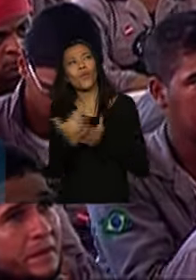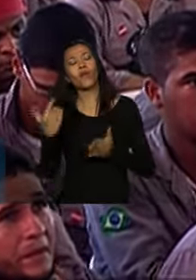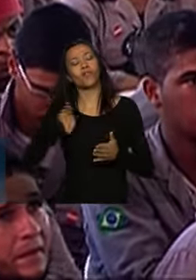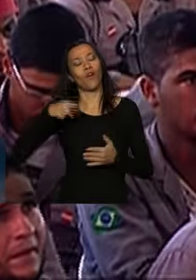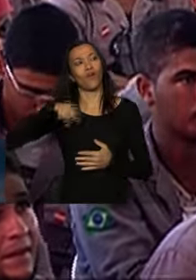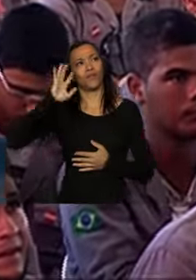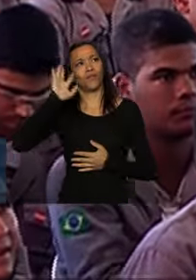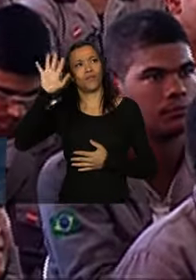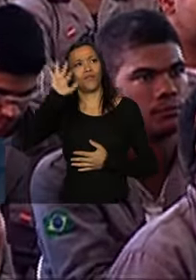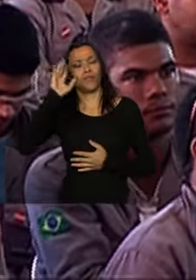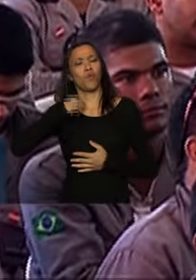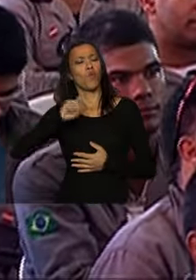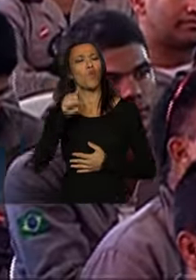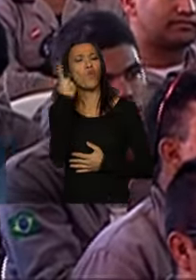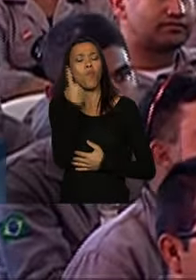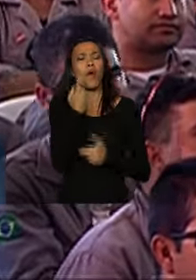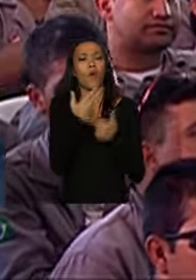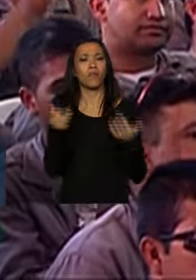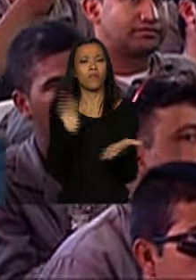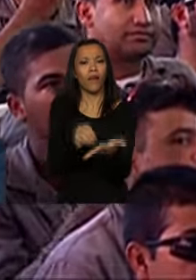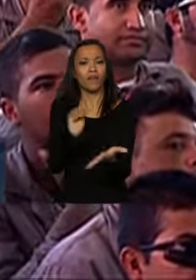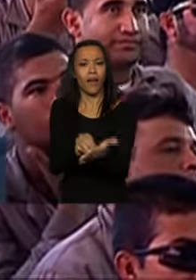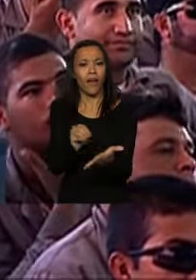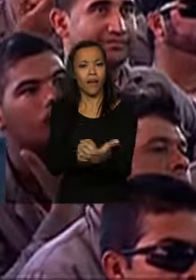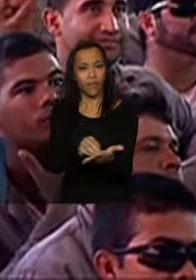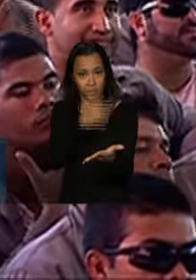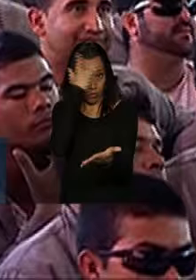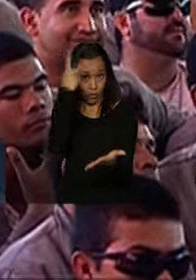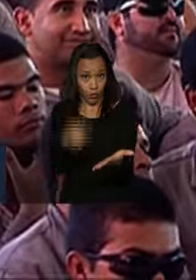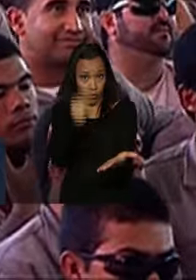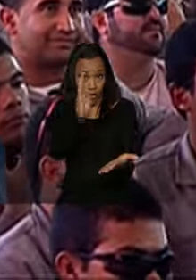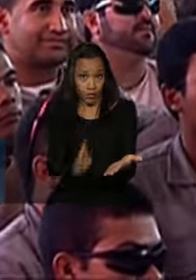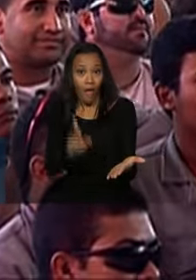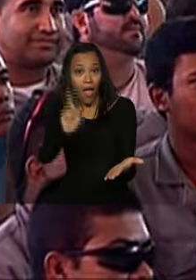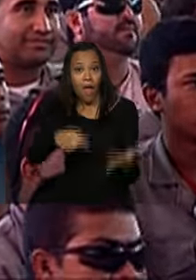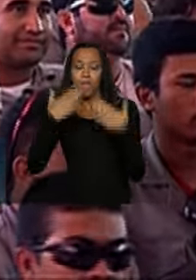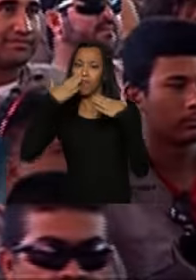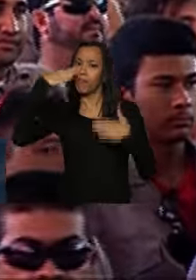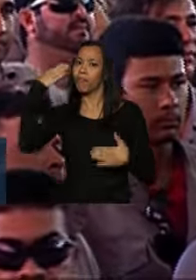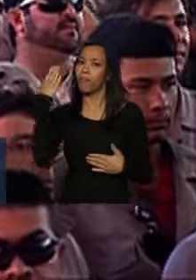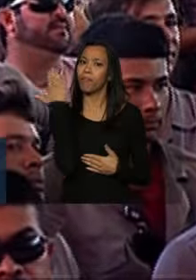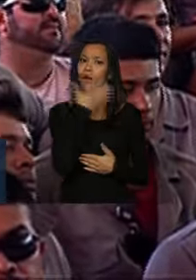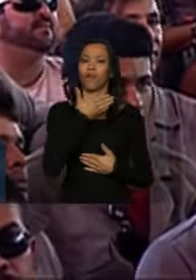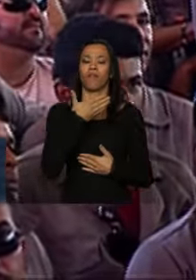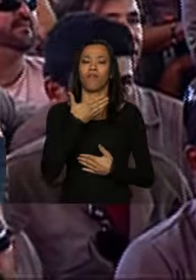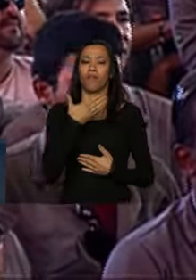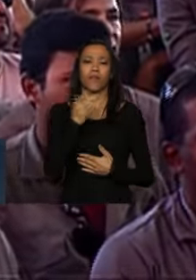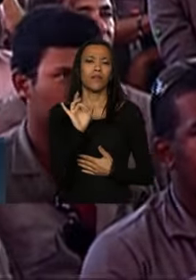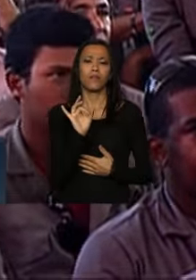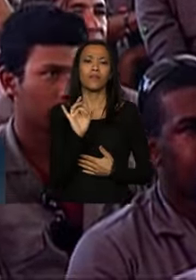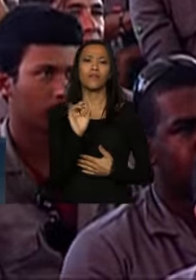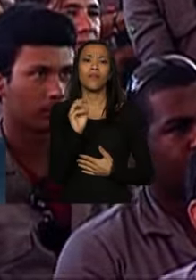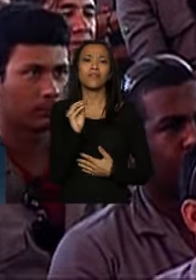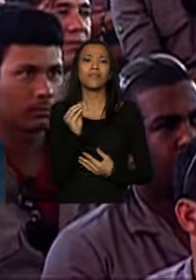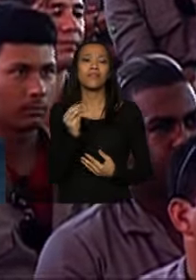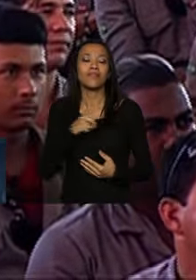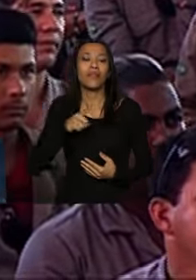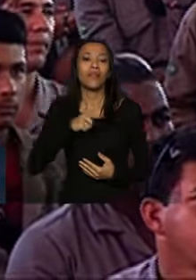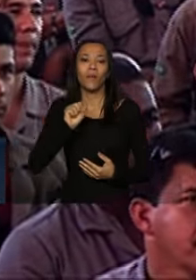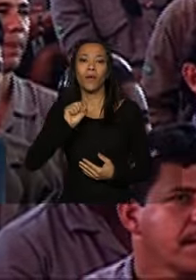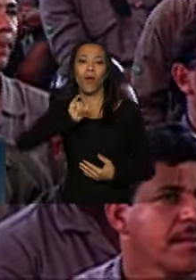a única coisa que faltava para o cidadão brasileiro era mostrar apenas uma oportunidade.